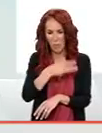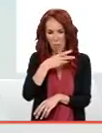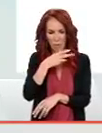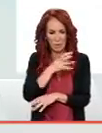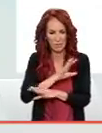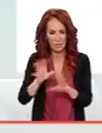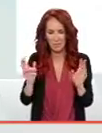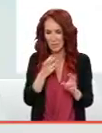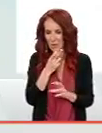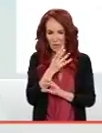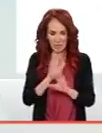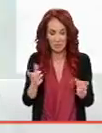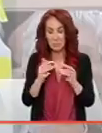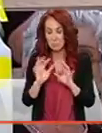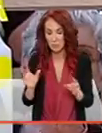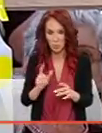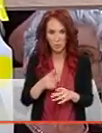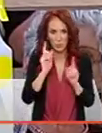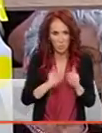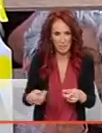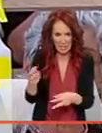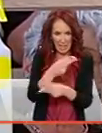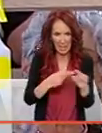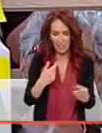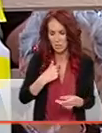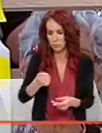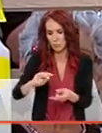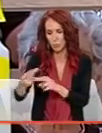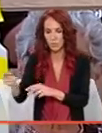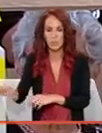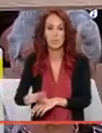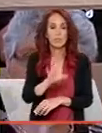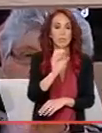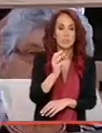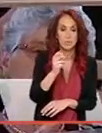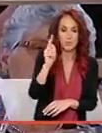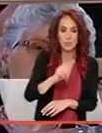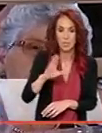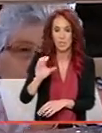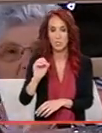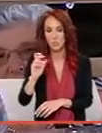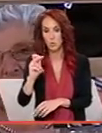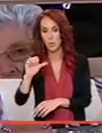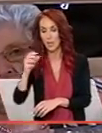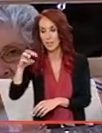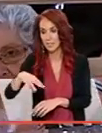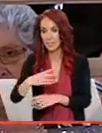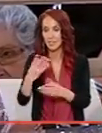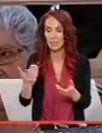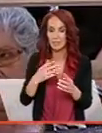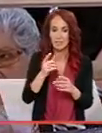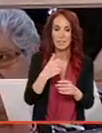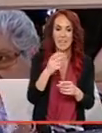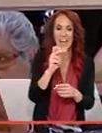de incentivo. Já agora, não sei se alguma vez já alguém lhe disse, mas José Joaquim é quase uma aliteração em J. Eu explicava-lhe o